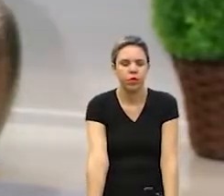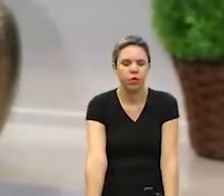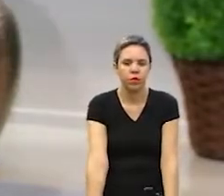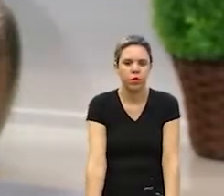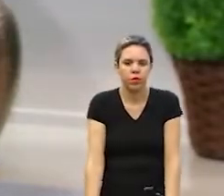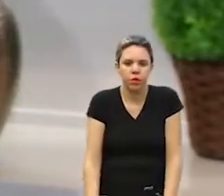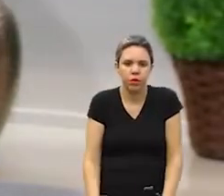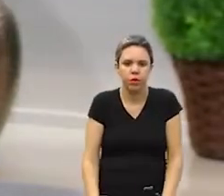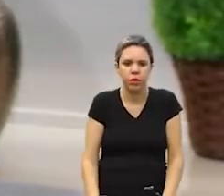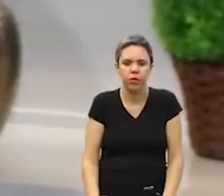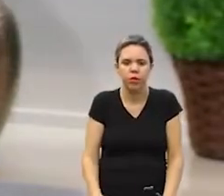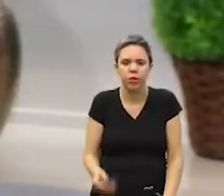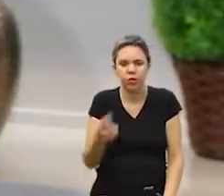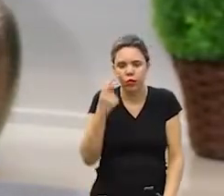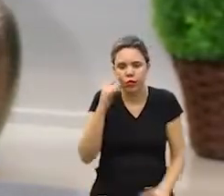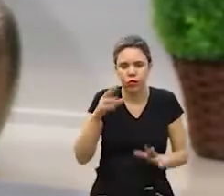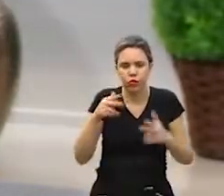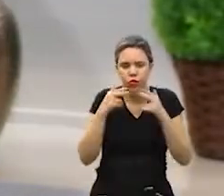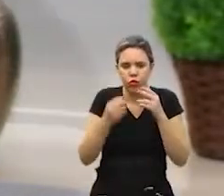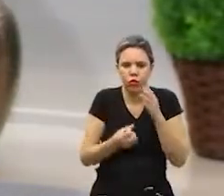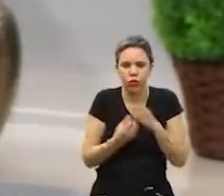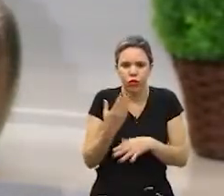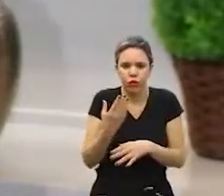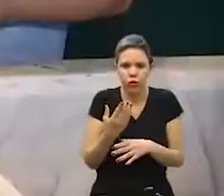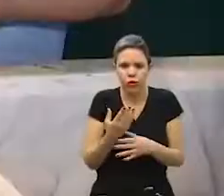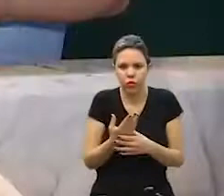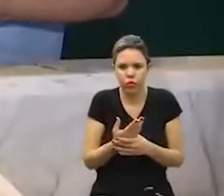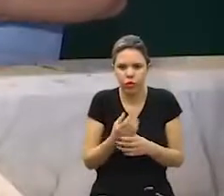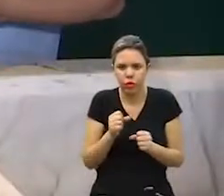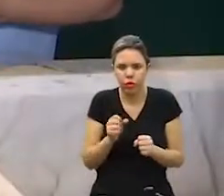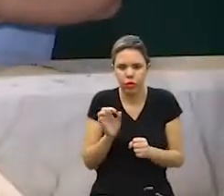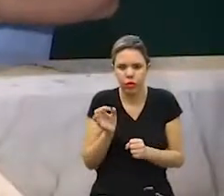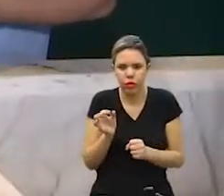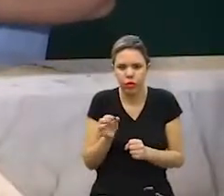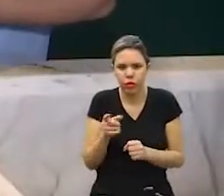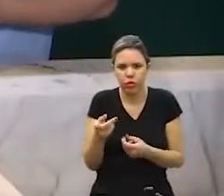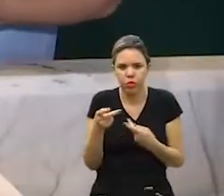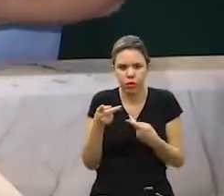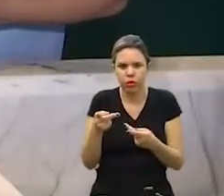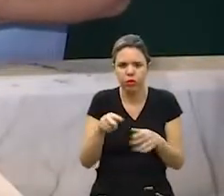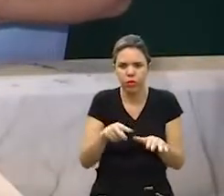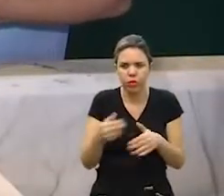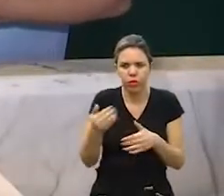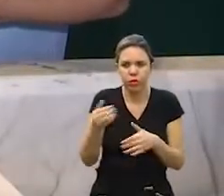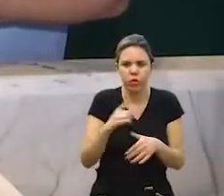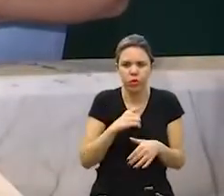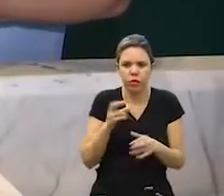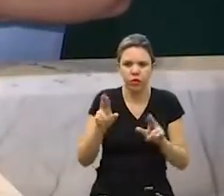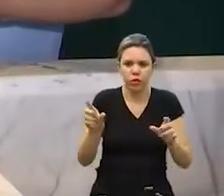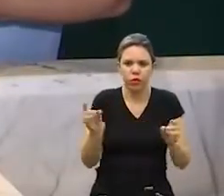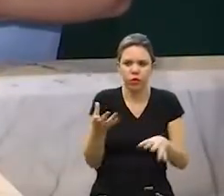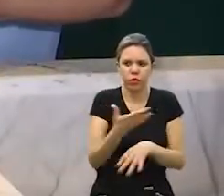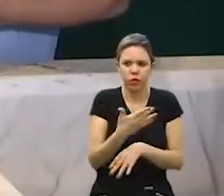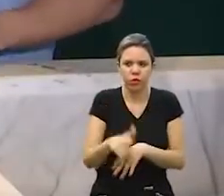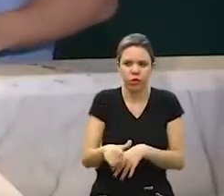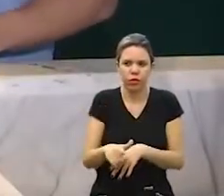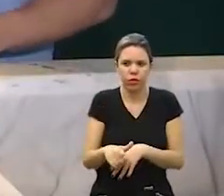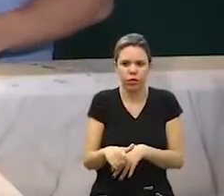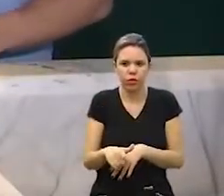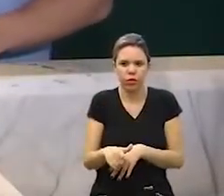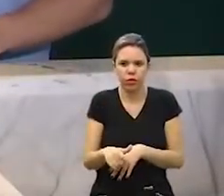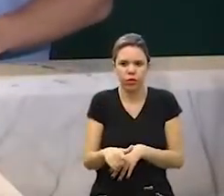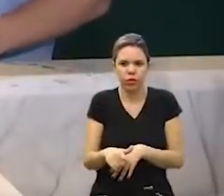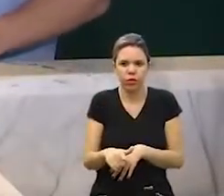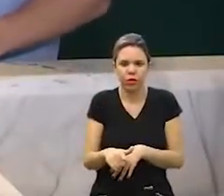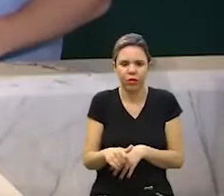@drink.experience.bar. E lá você pode acompanhar também todas as novidades que tá rolando. Eu posso ter certeza, Michel, se você me chamar semana que vem vai ter drink diferente de novo. Nossa.